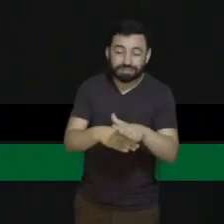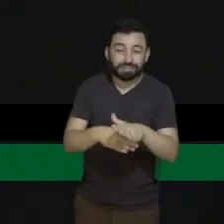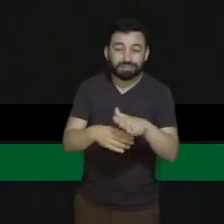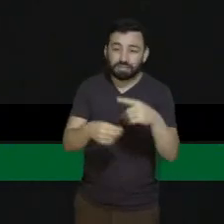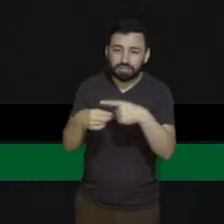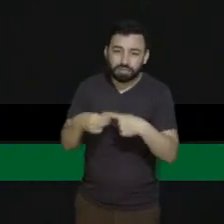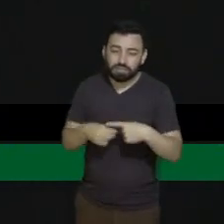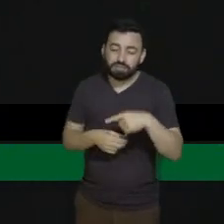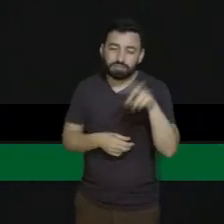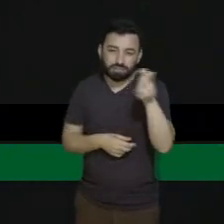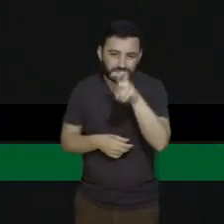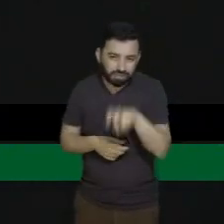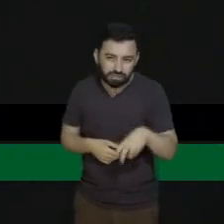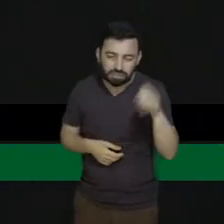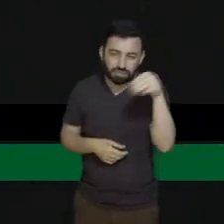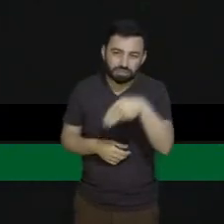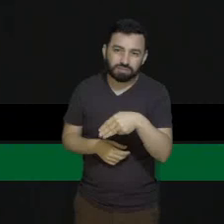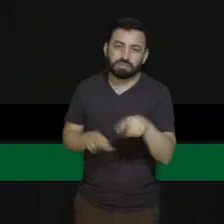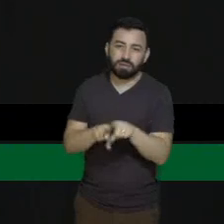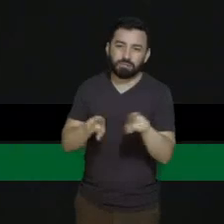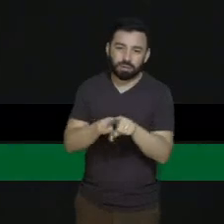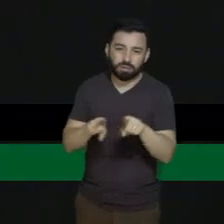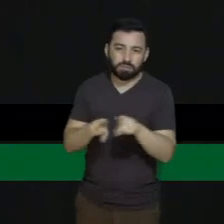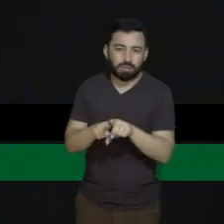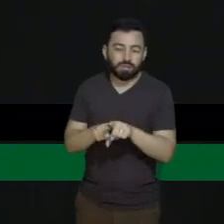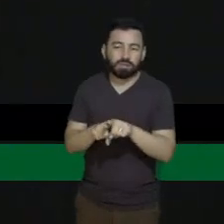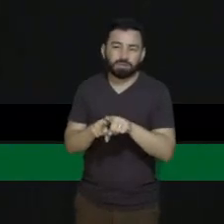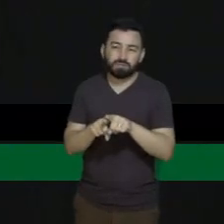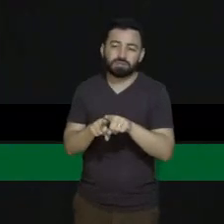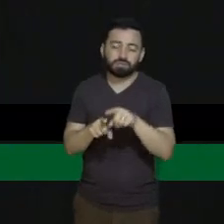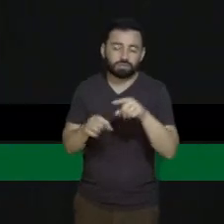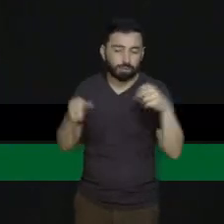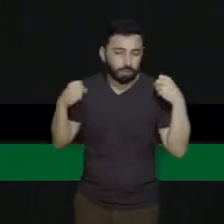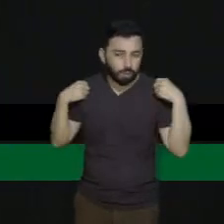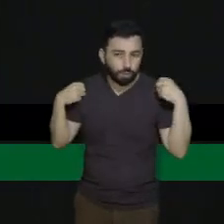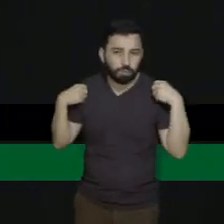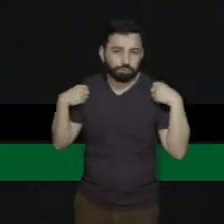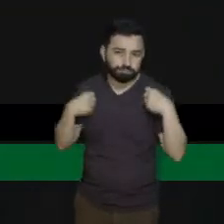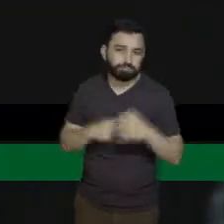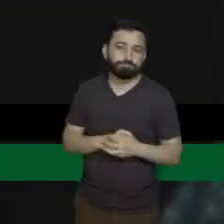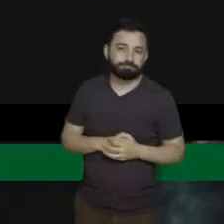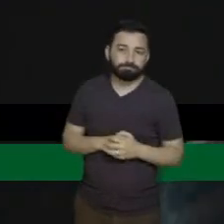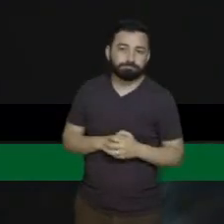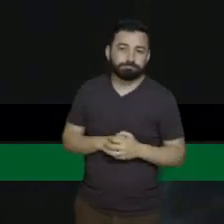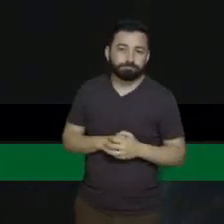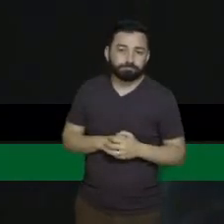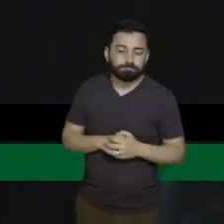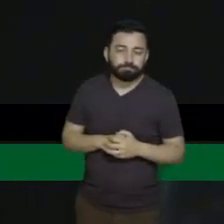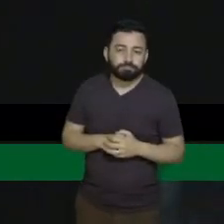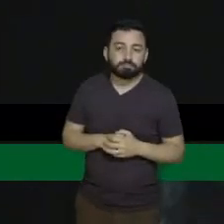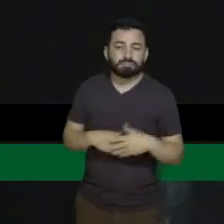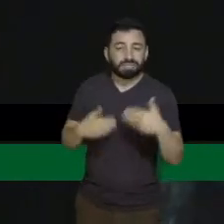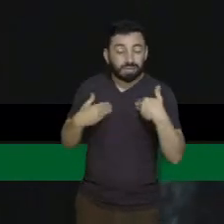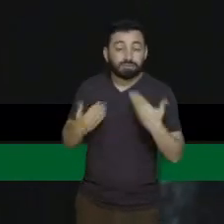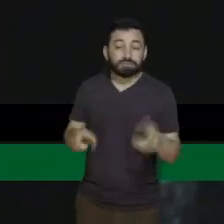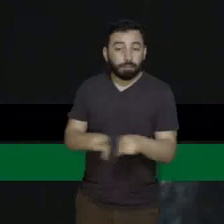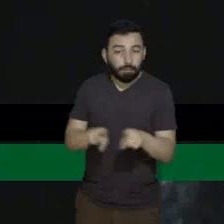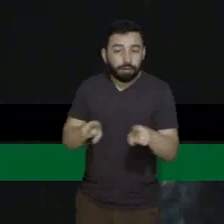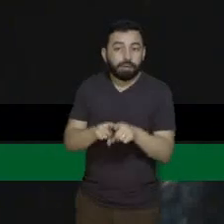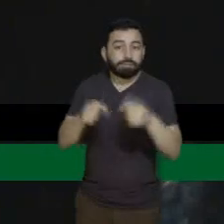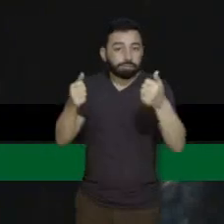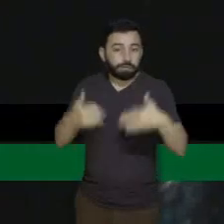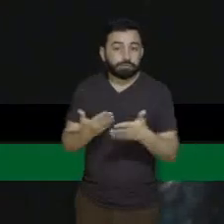Xaxim, Coronel Freitas, Cordilheira Alta e Chapecó também. Quero também fazer uma menção aos